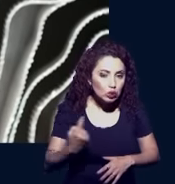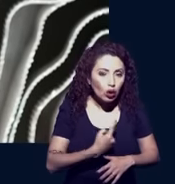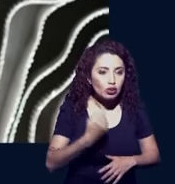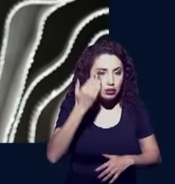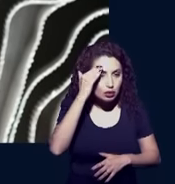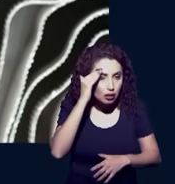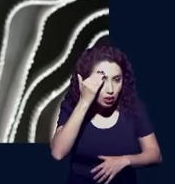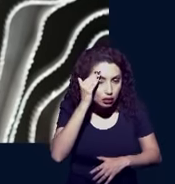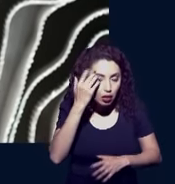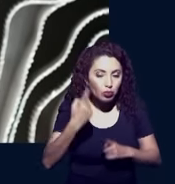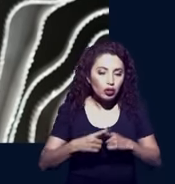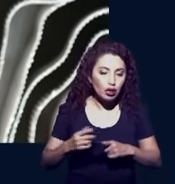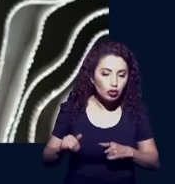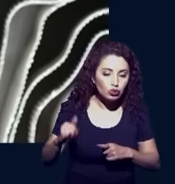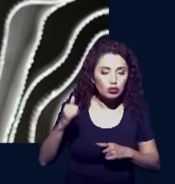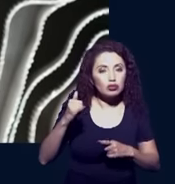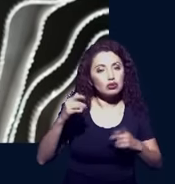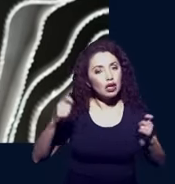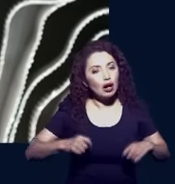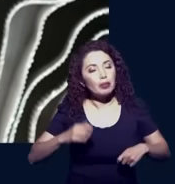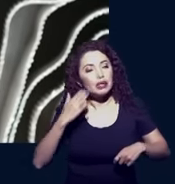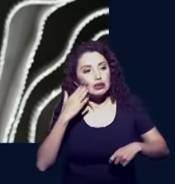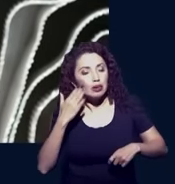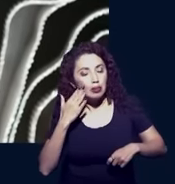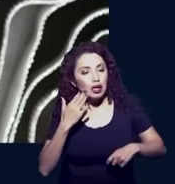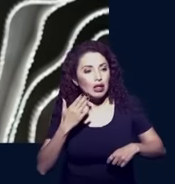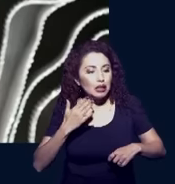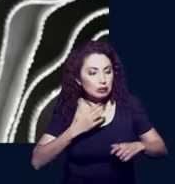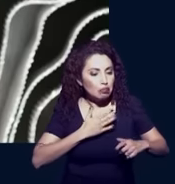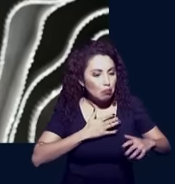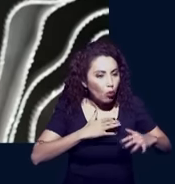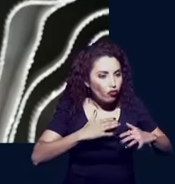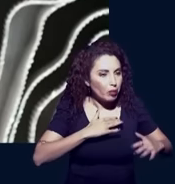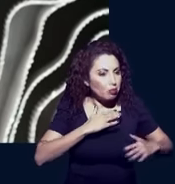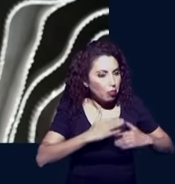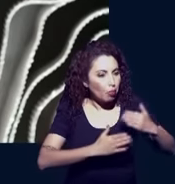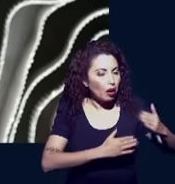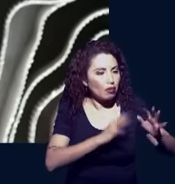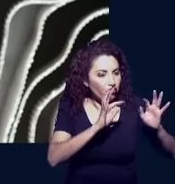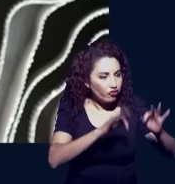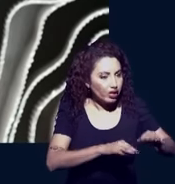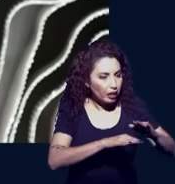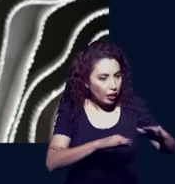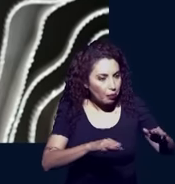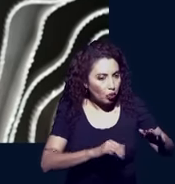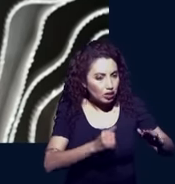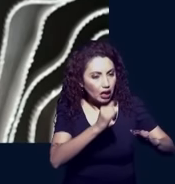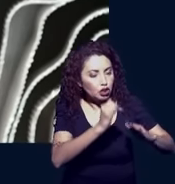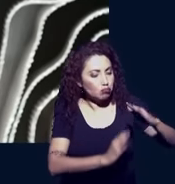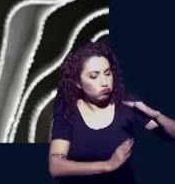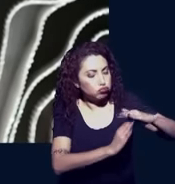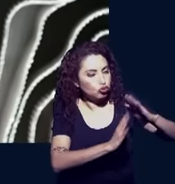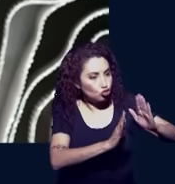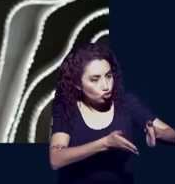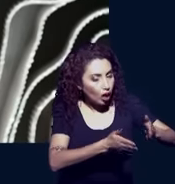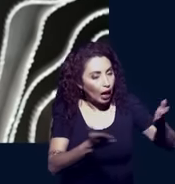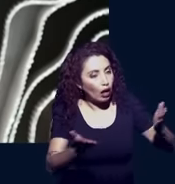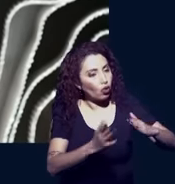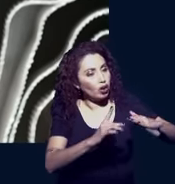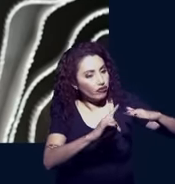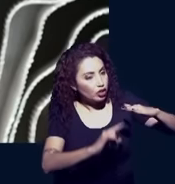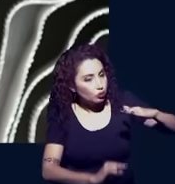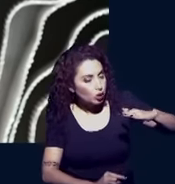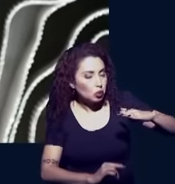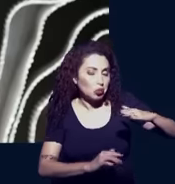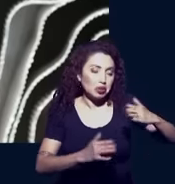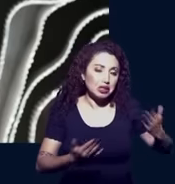ponde primeiro esse movimento ele ele já acabou enfim as taxas já atingiram o seu pico e agora para baixo ou